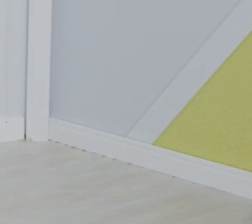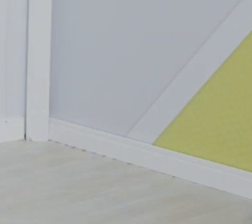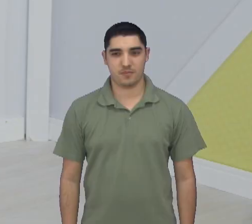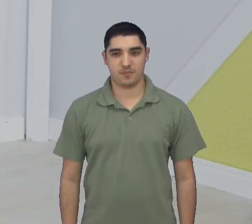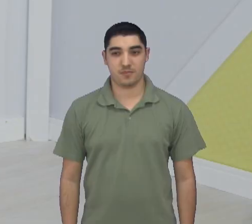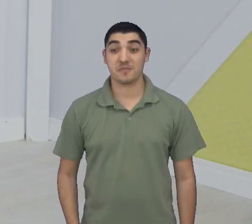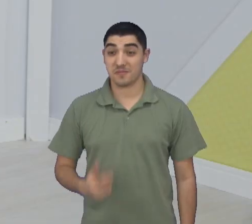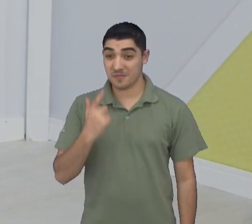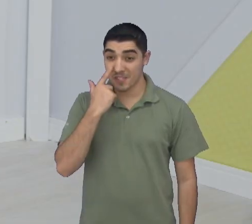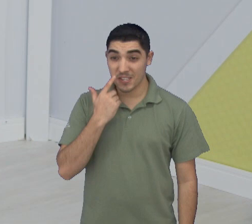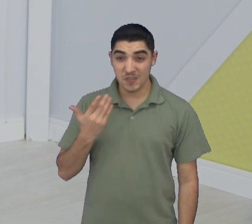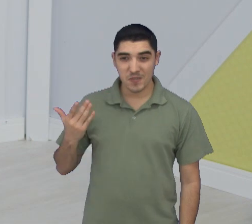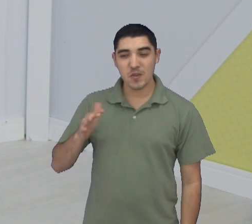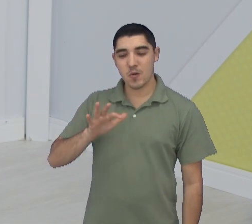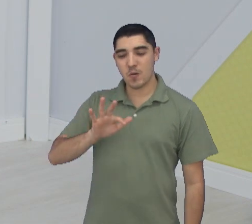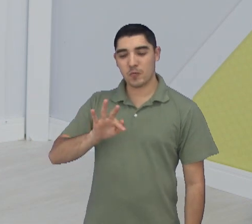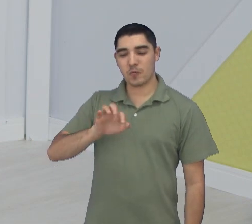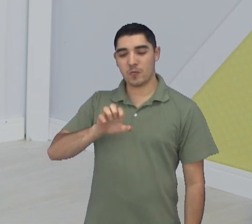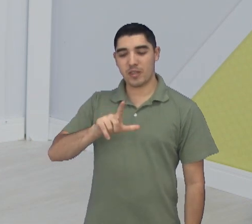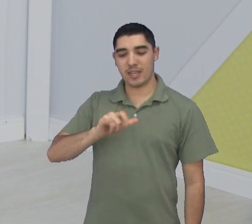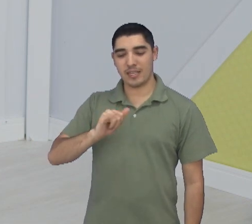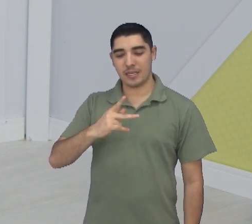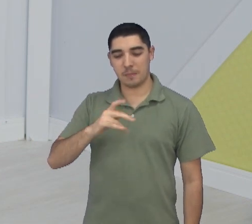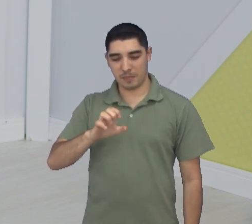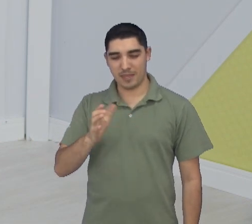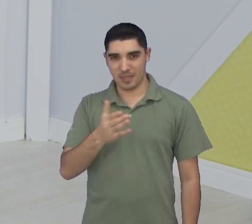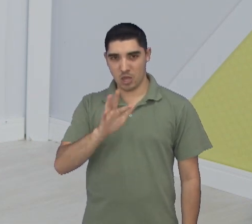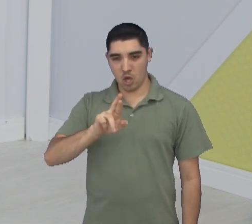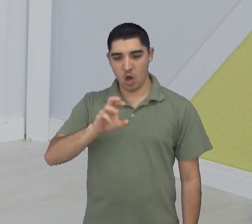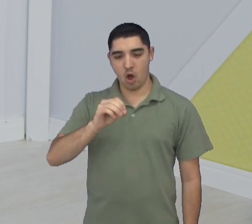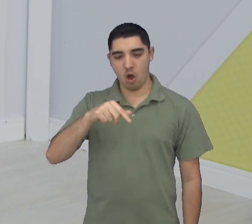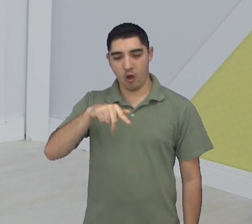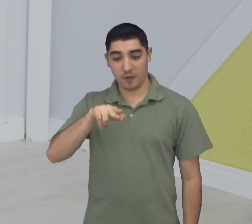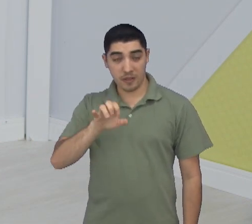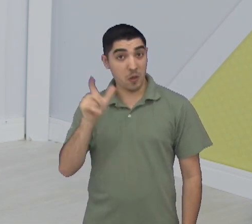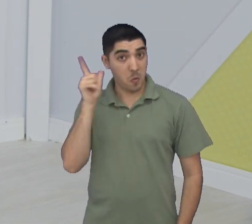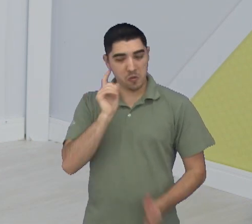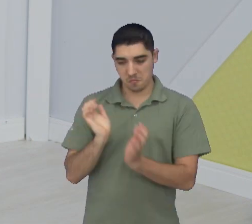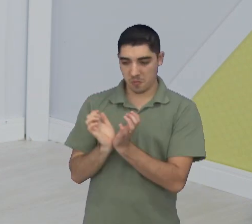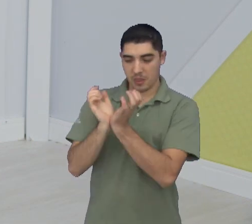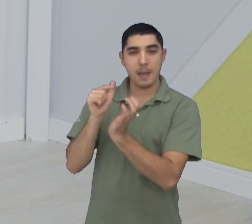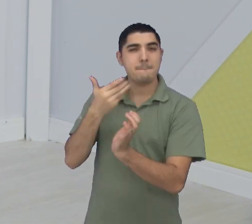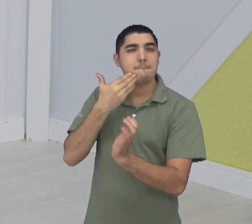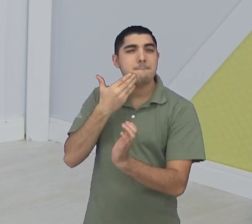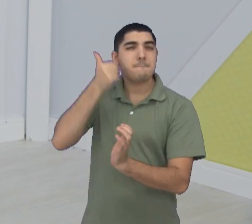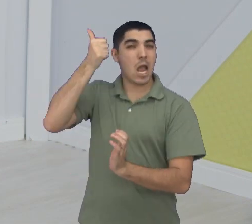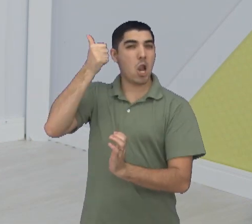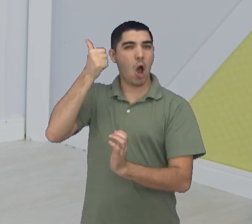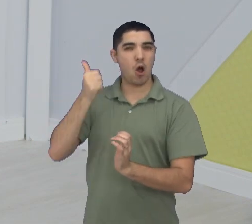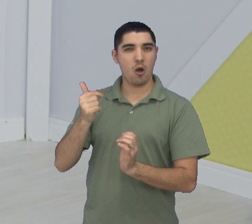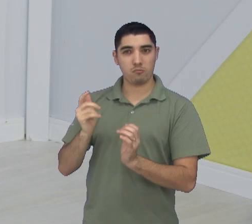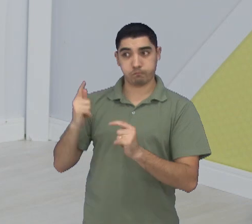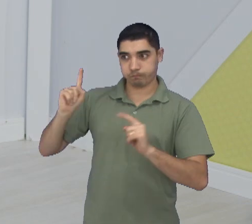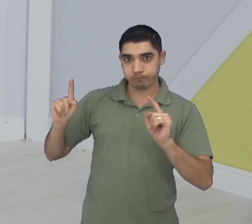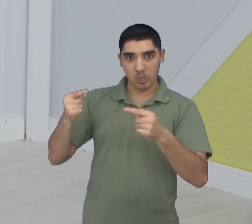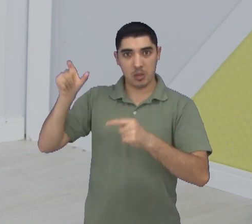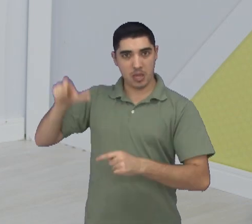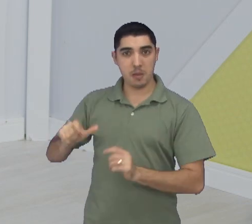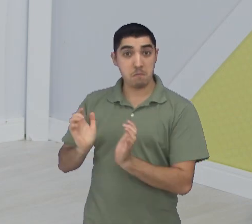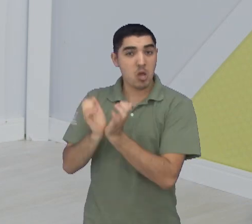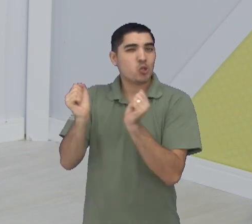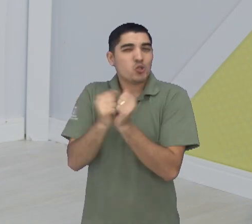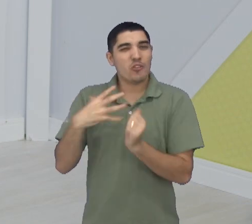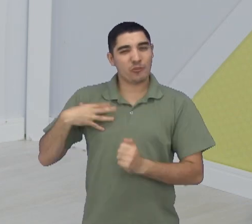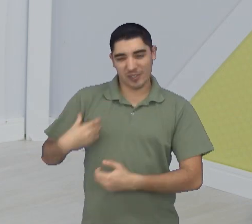Tá aí no finalzinho o Felipe Roque, que ganhou o troféu de melhor da partida, ele com o filhinho e também com o Carlos Schwank comemorando essa